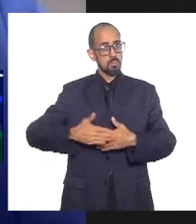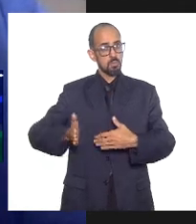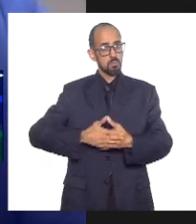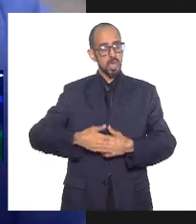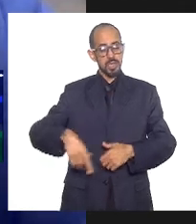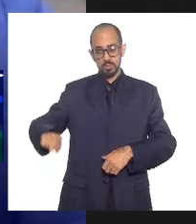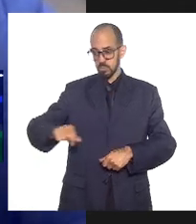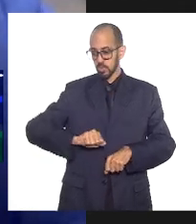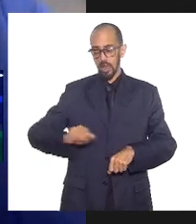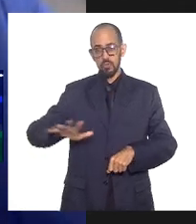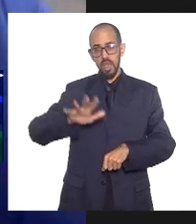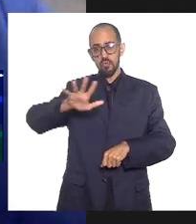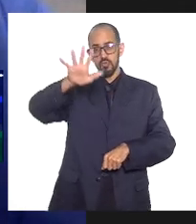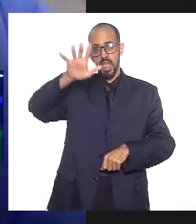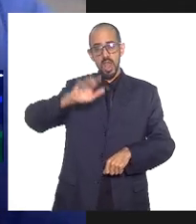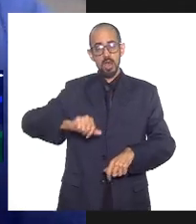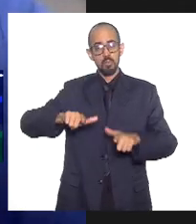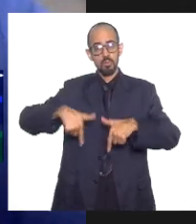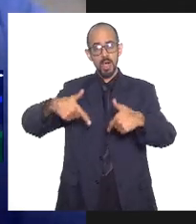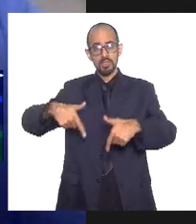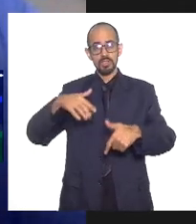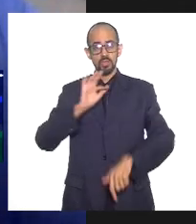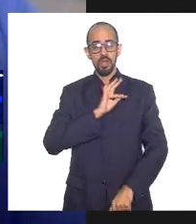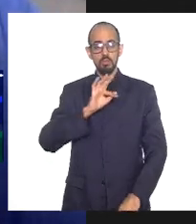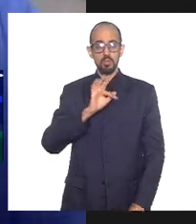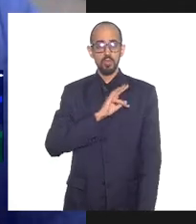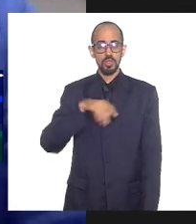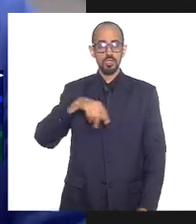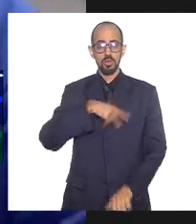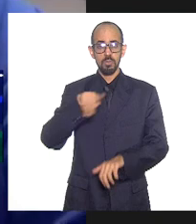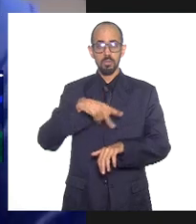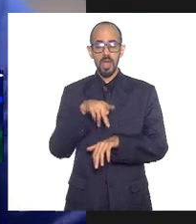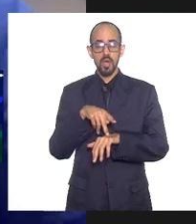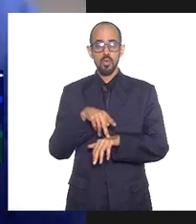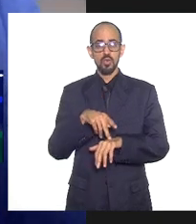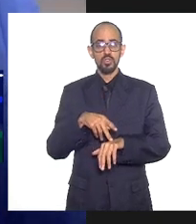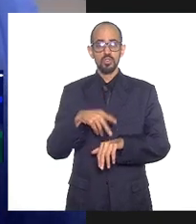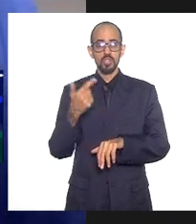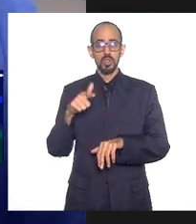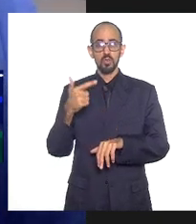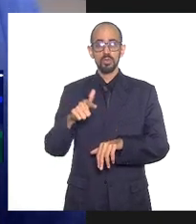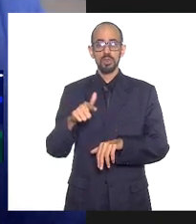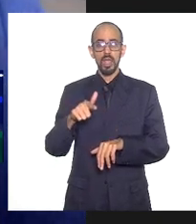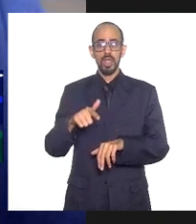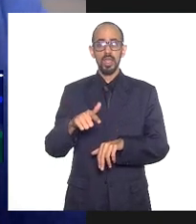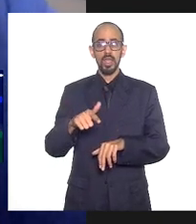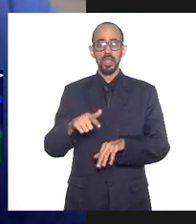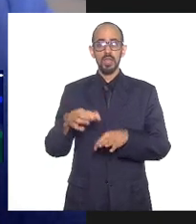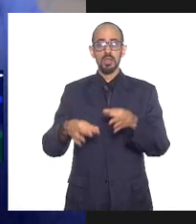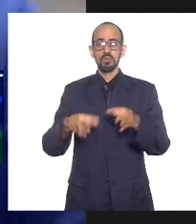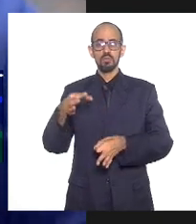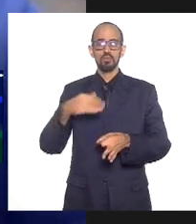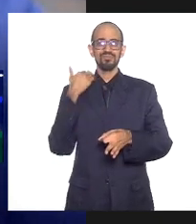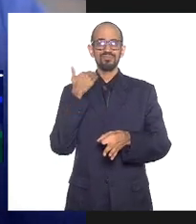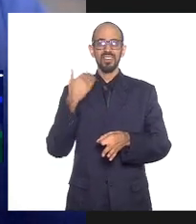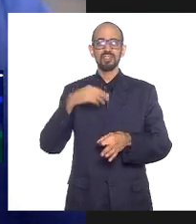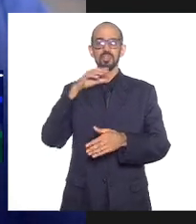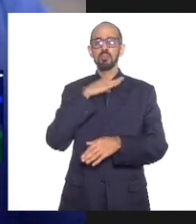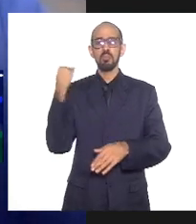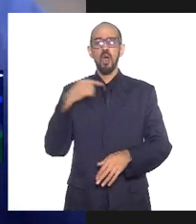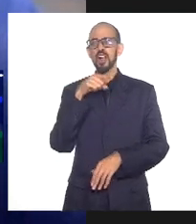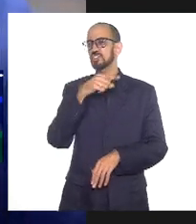da favela por uma ação policial num país onde não há pena de morte. Isso é muito sério.